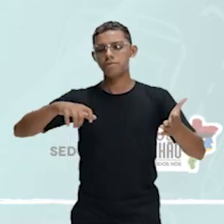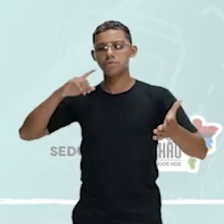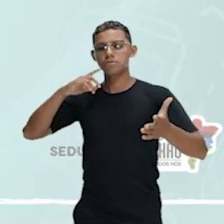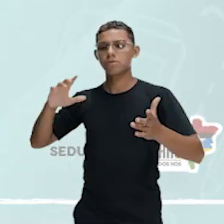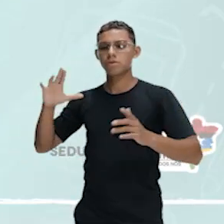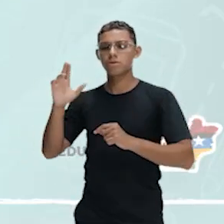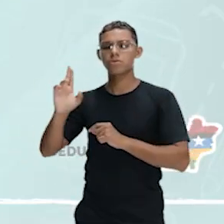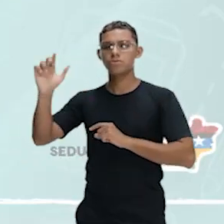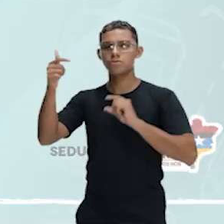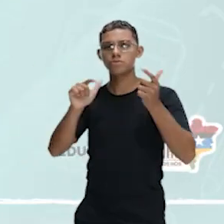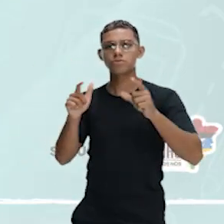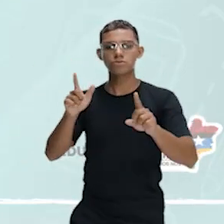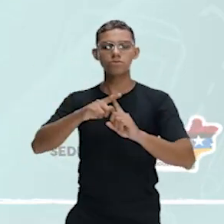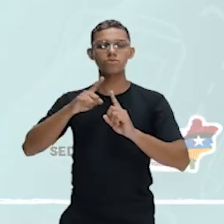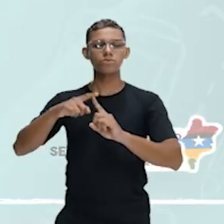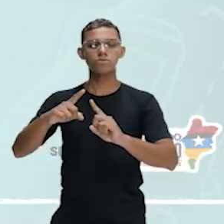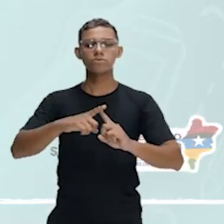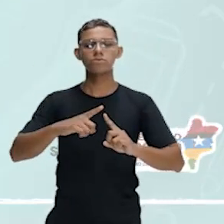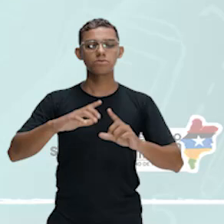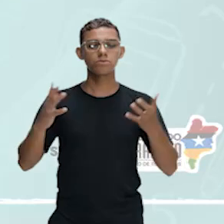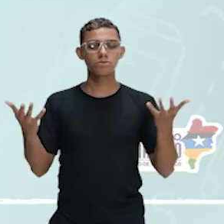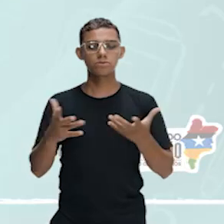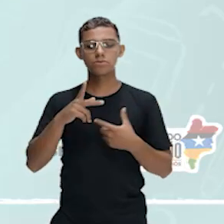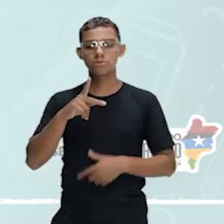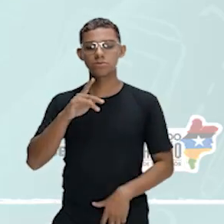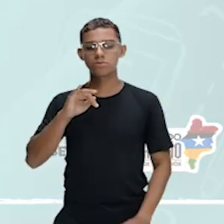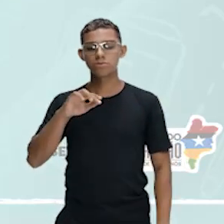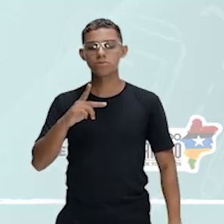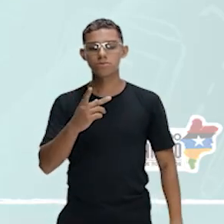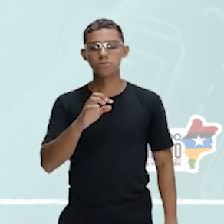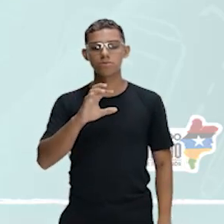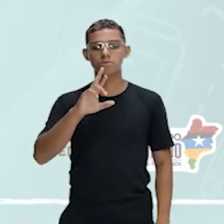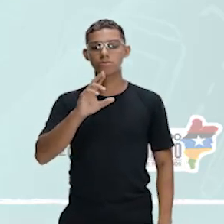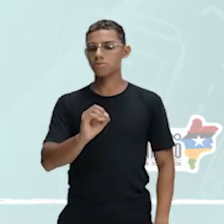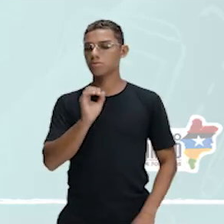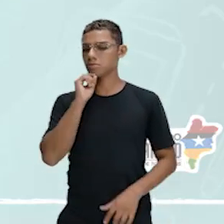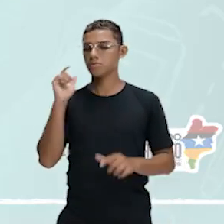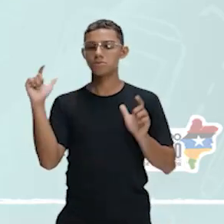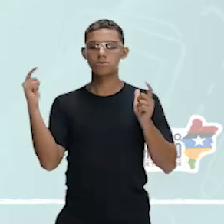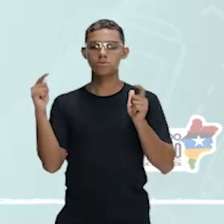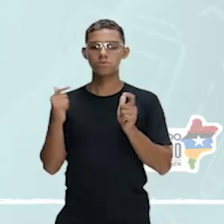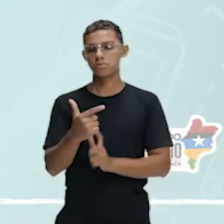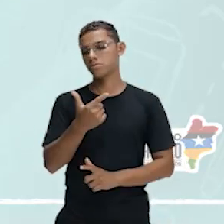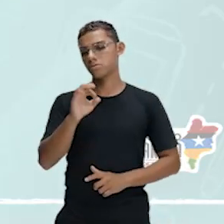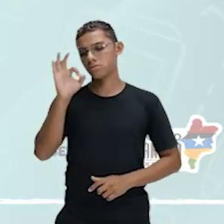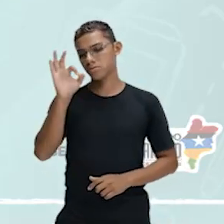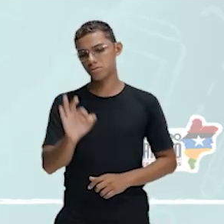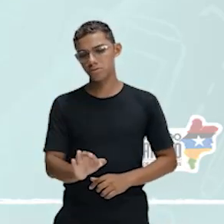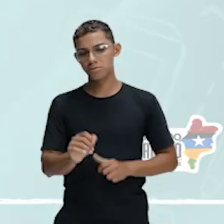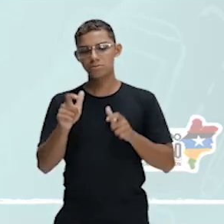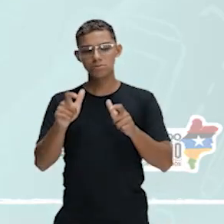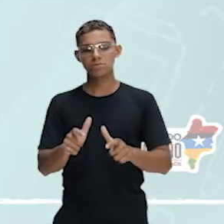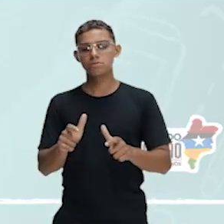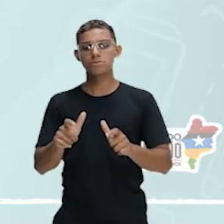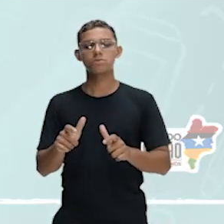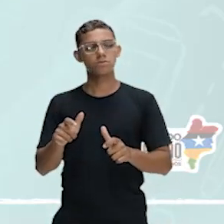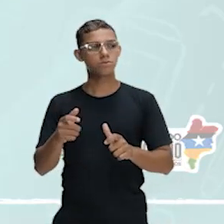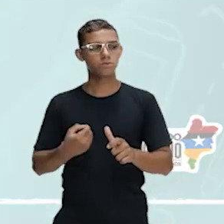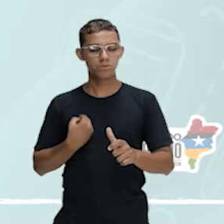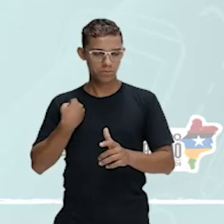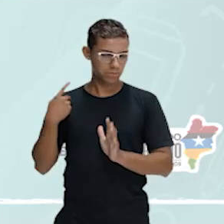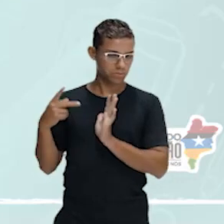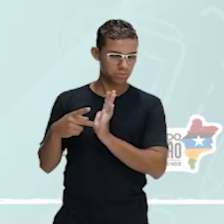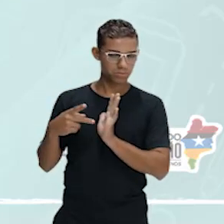feita com outros tipos de pinheiro. Hoje está reduzida a menos de 2% da área de ocupação que ocupava